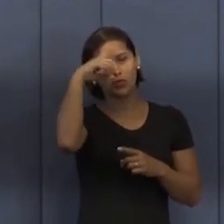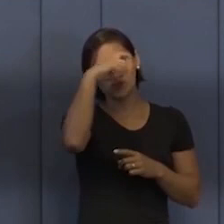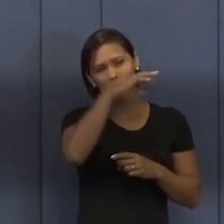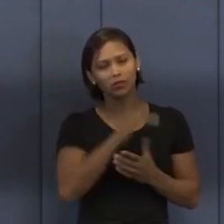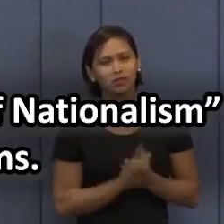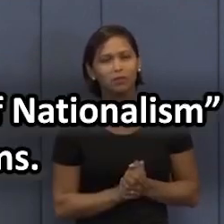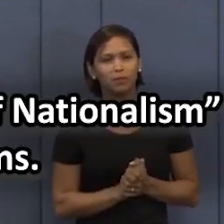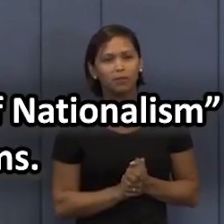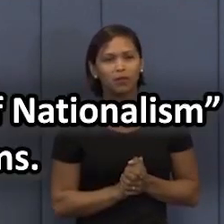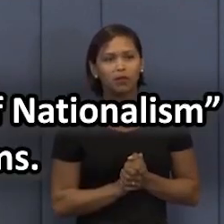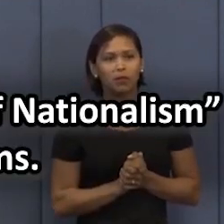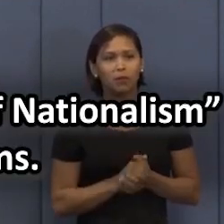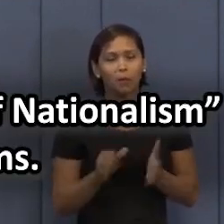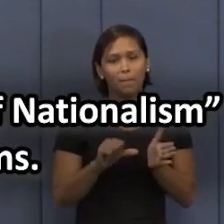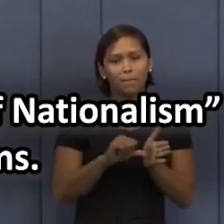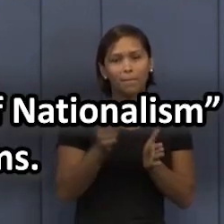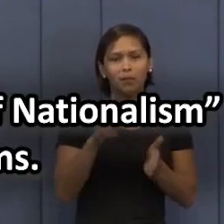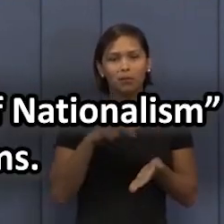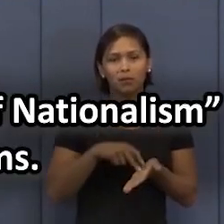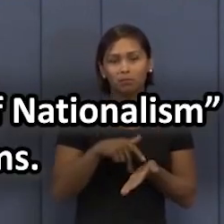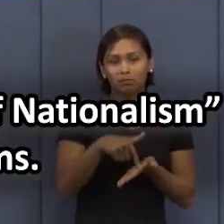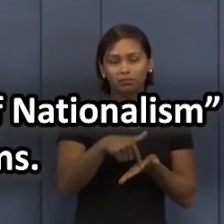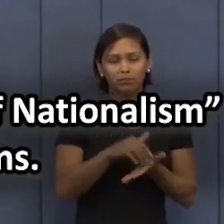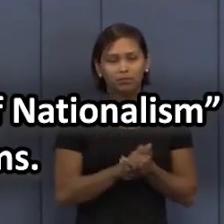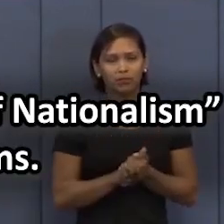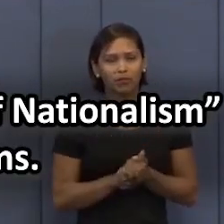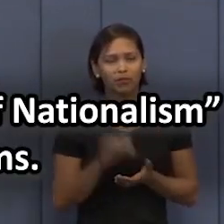com outra. Então, o primeiro passo para poder